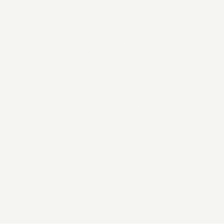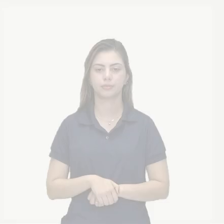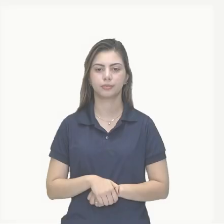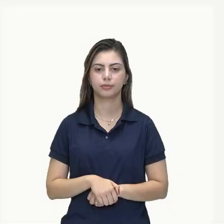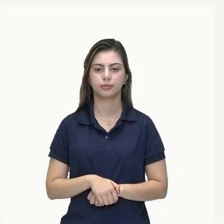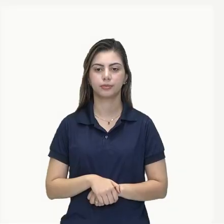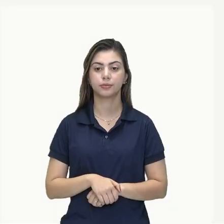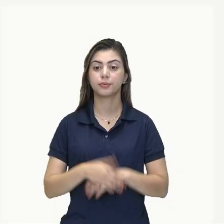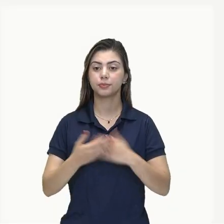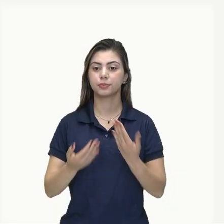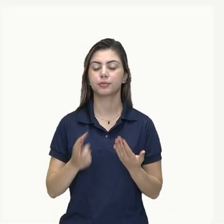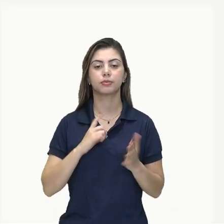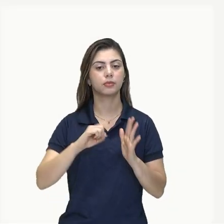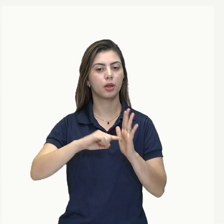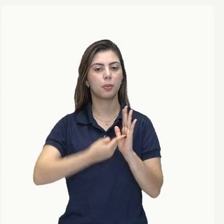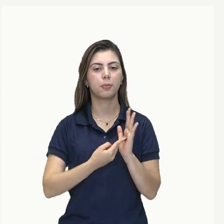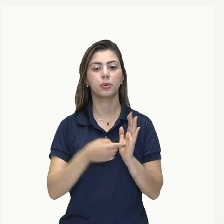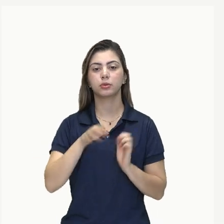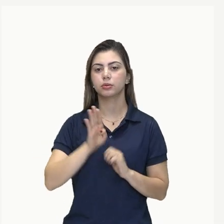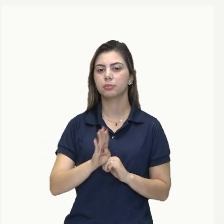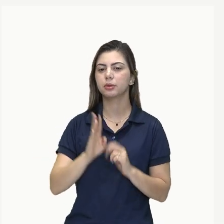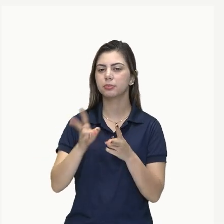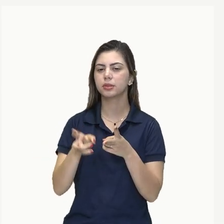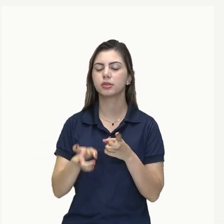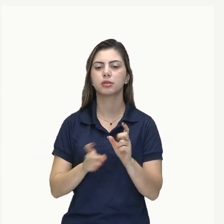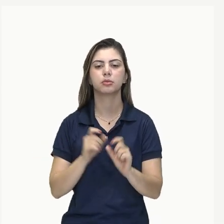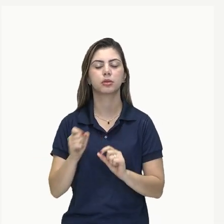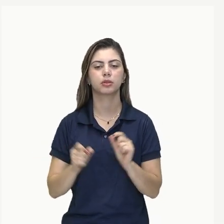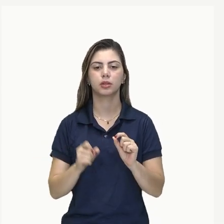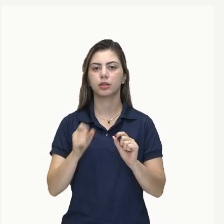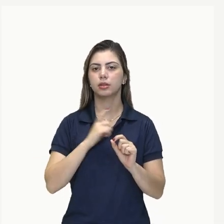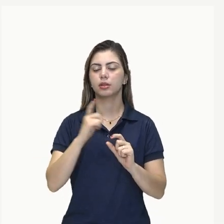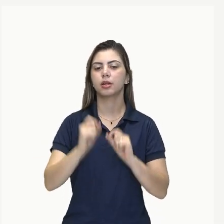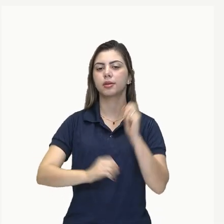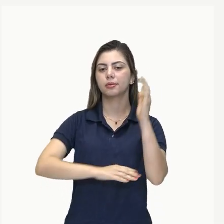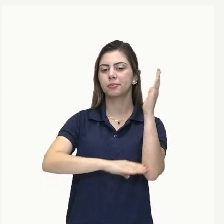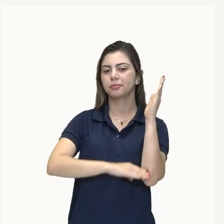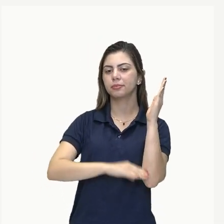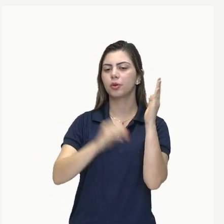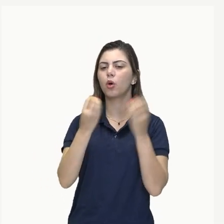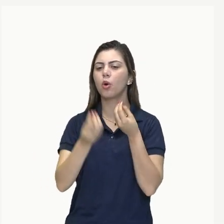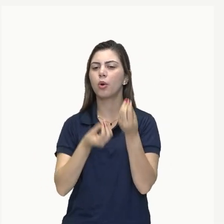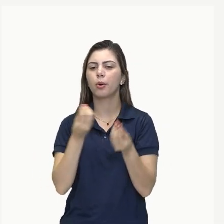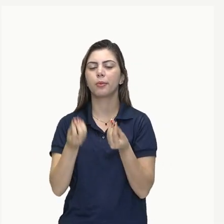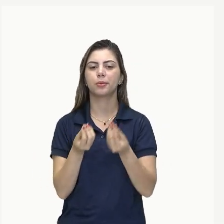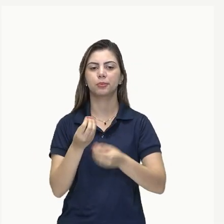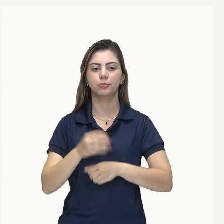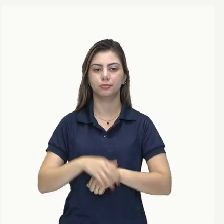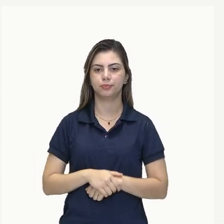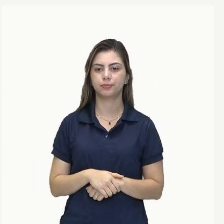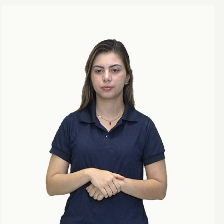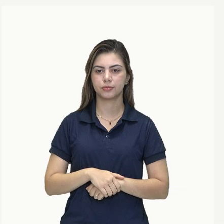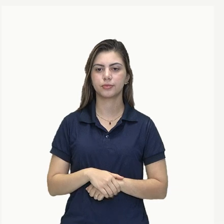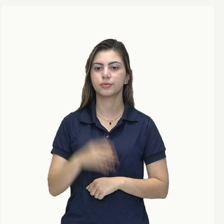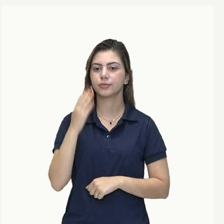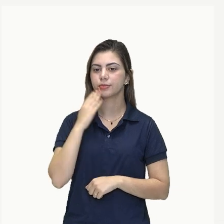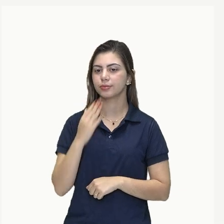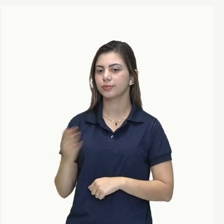O ponto B. Perceba que o ponto B, ele está em